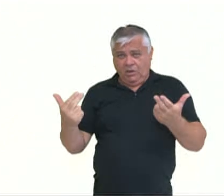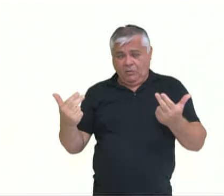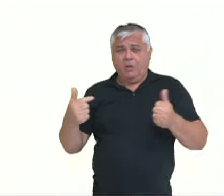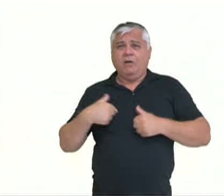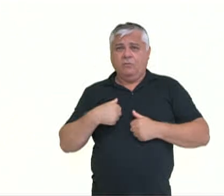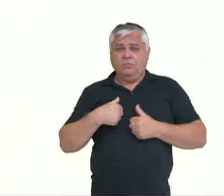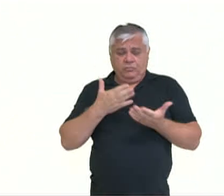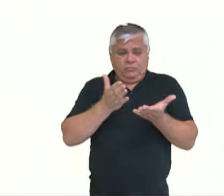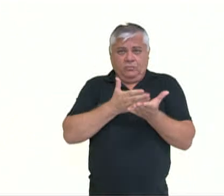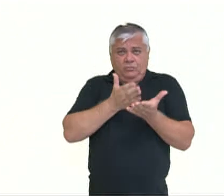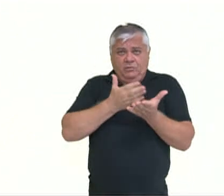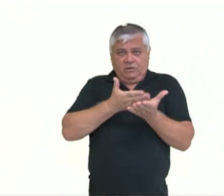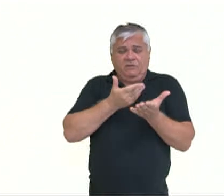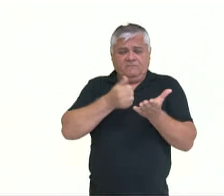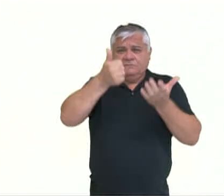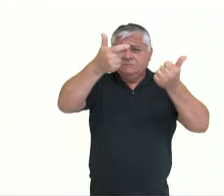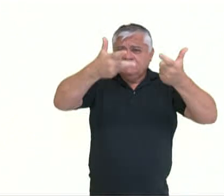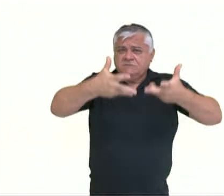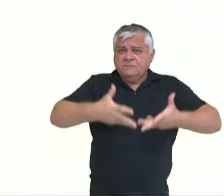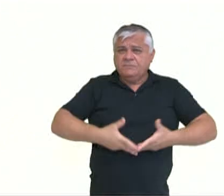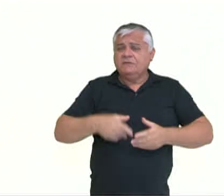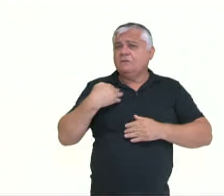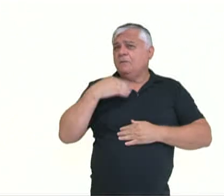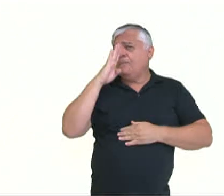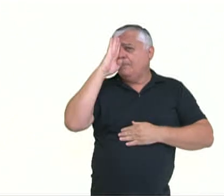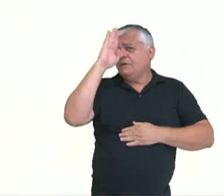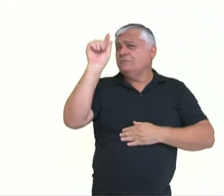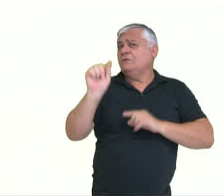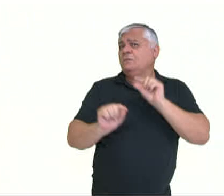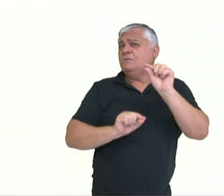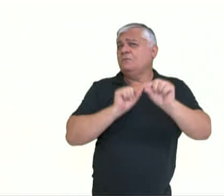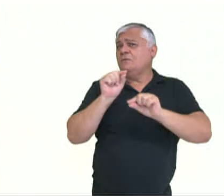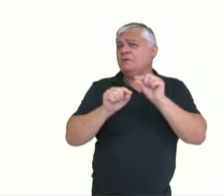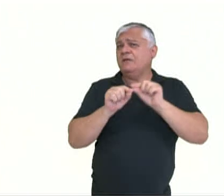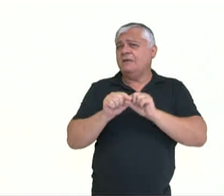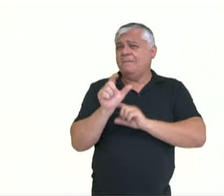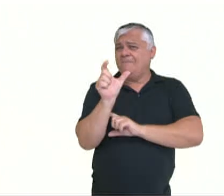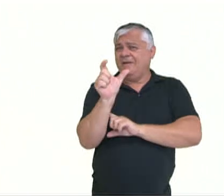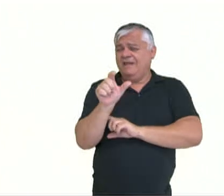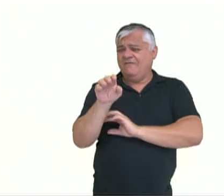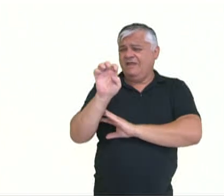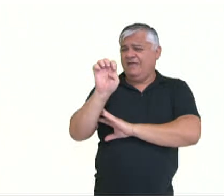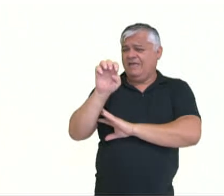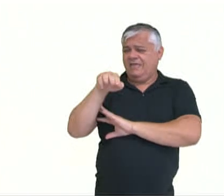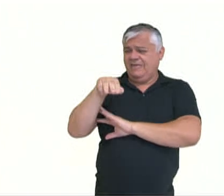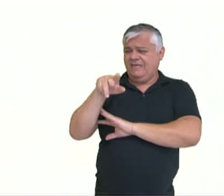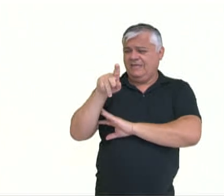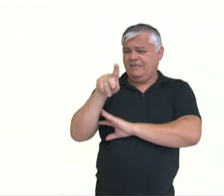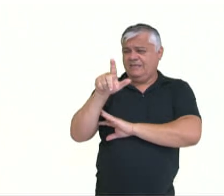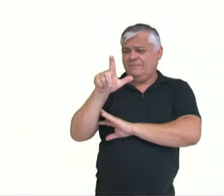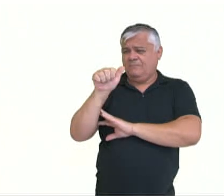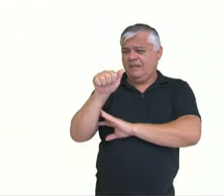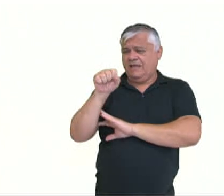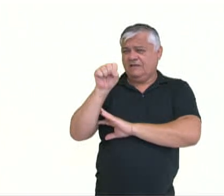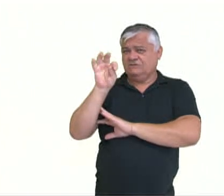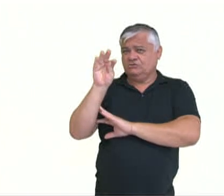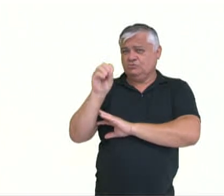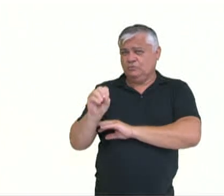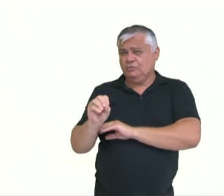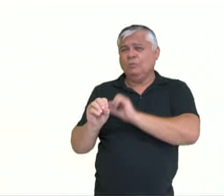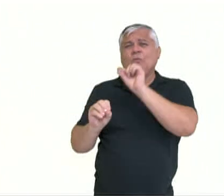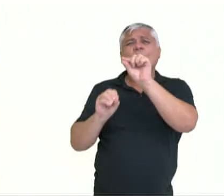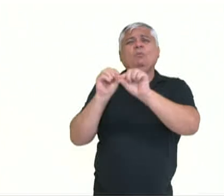do livro. O principal deles foi a invenção do emplastro Brás Cubas,